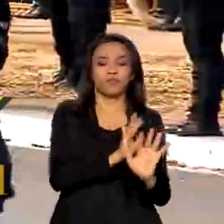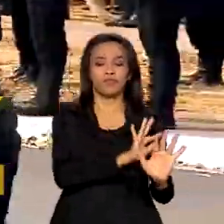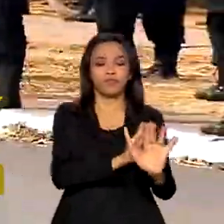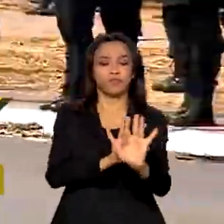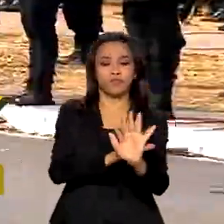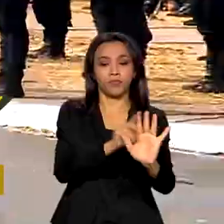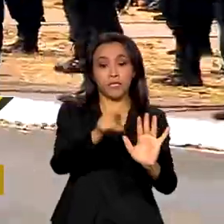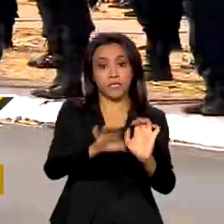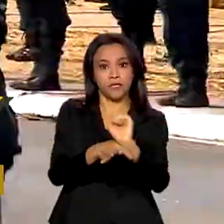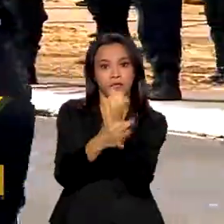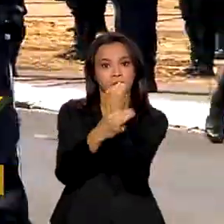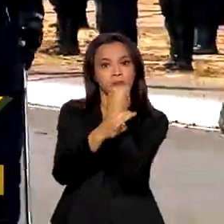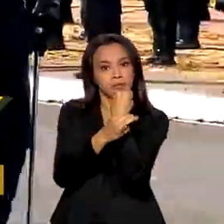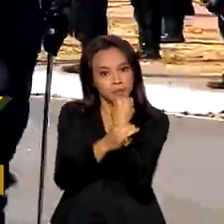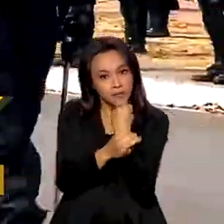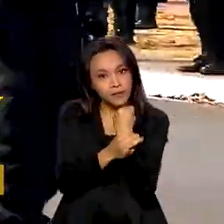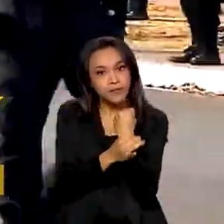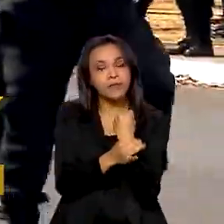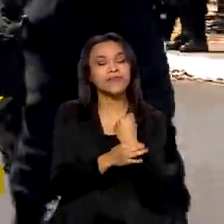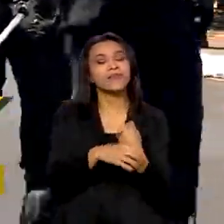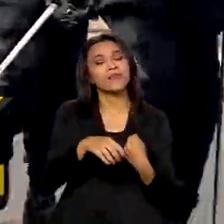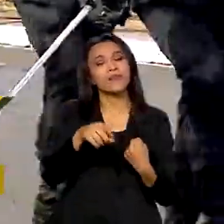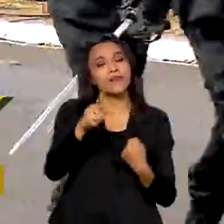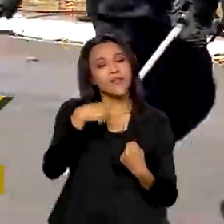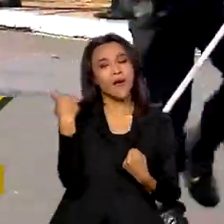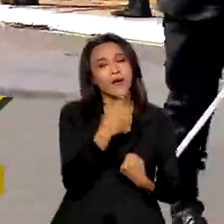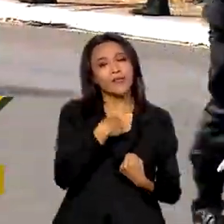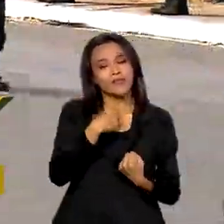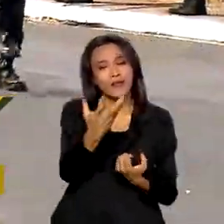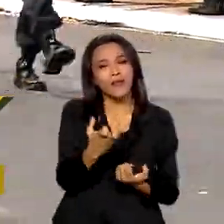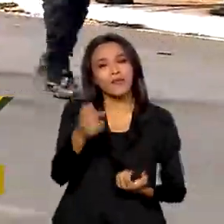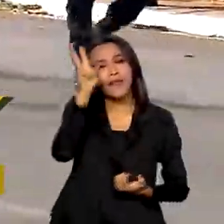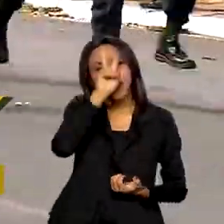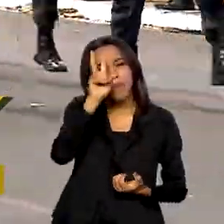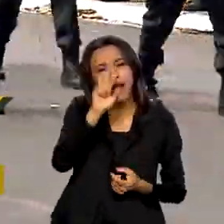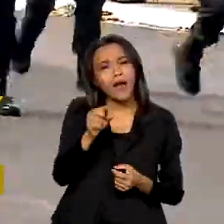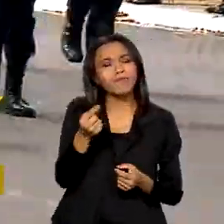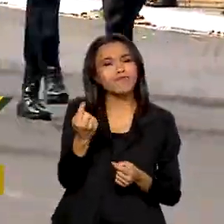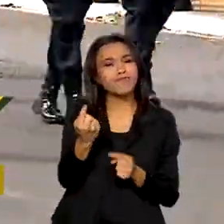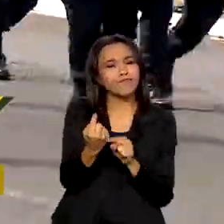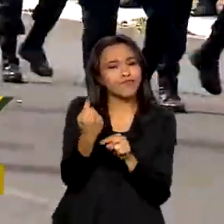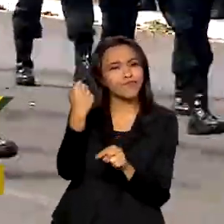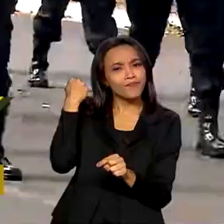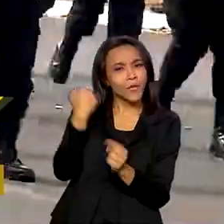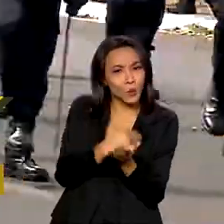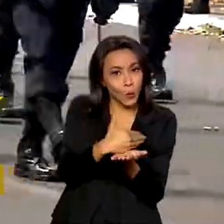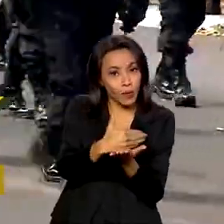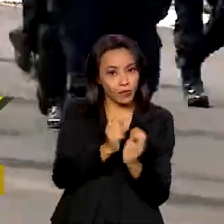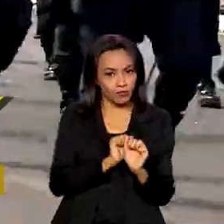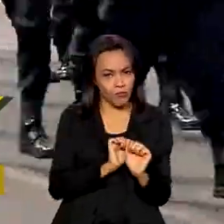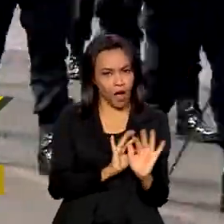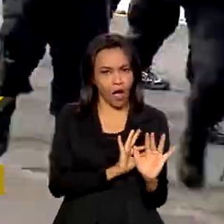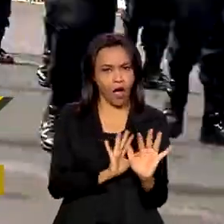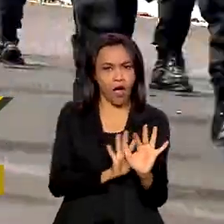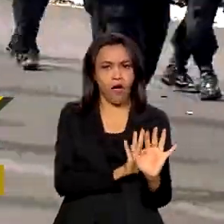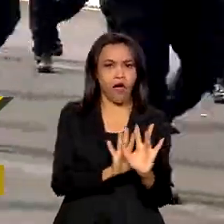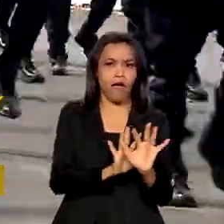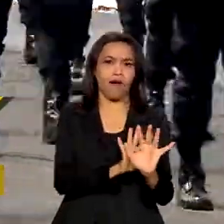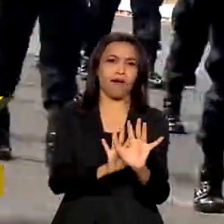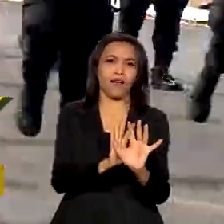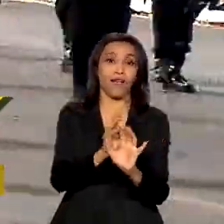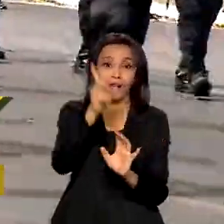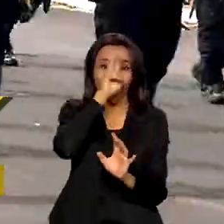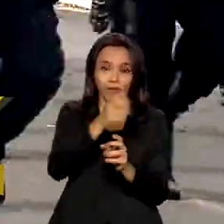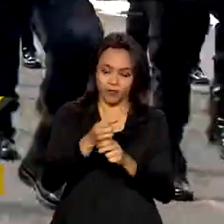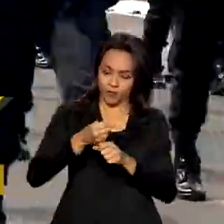a gente queria aqui fazer uma lembrança, né? A gente mostrou no começo do desfile ali, quando estava com fogo simbólico, não é? A